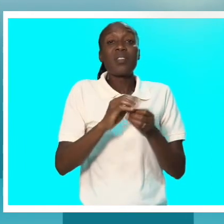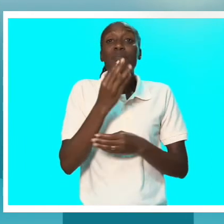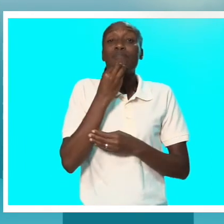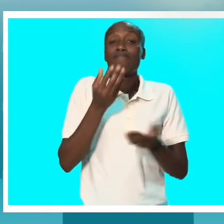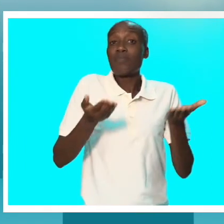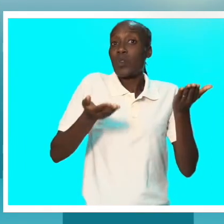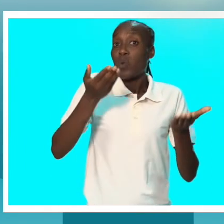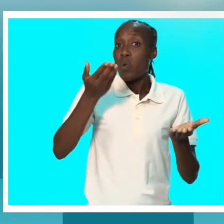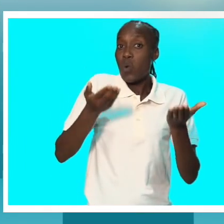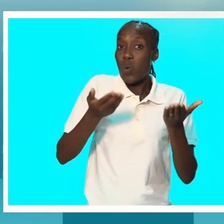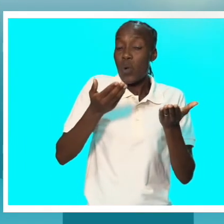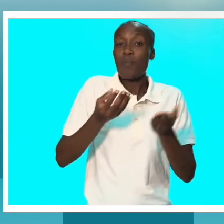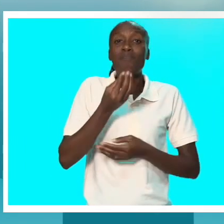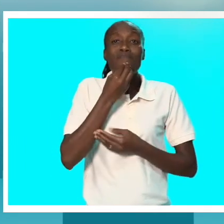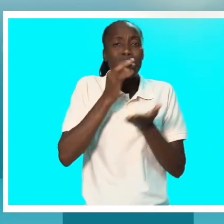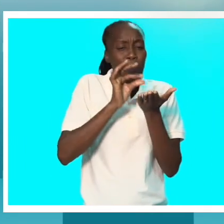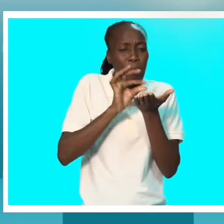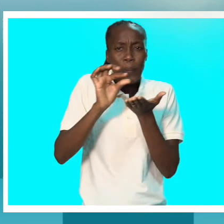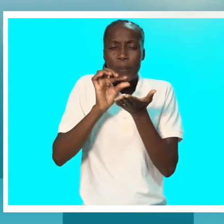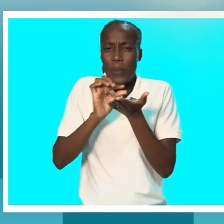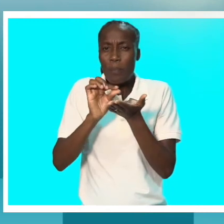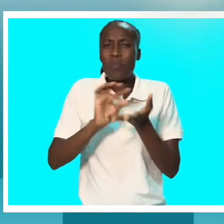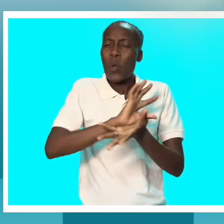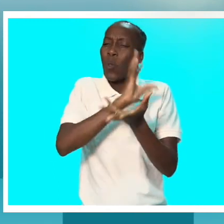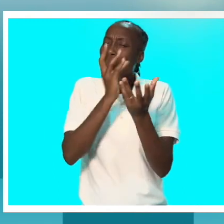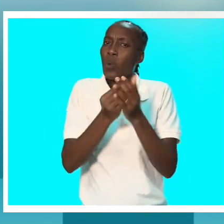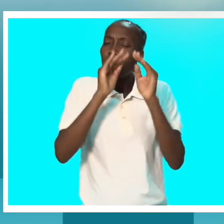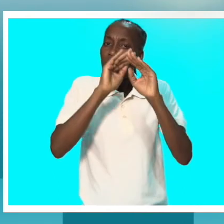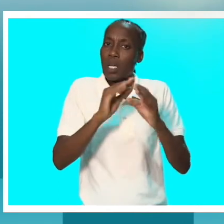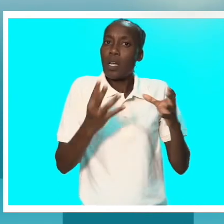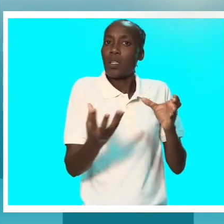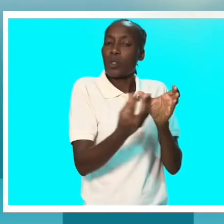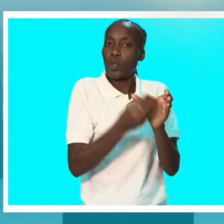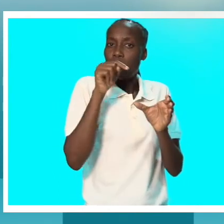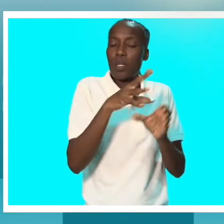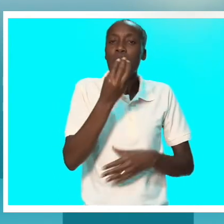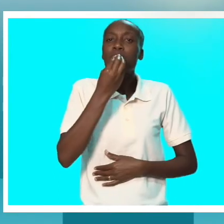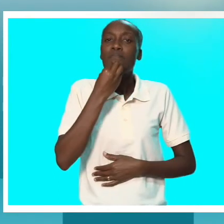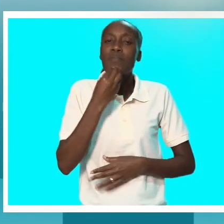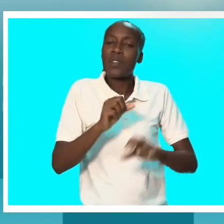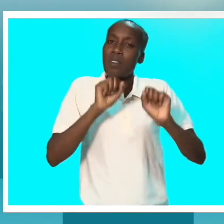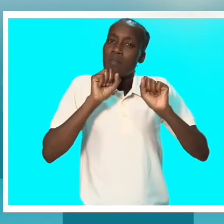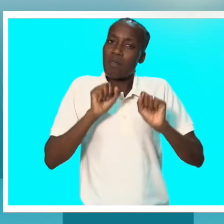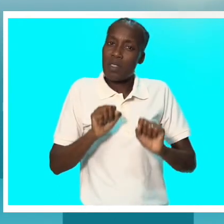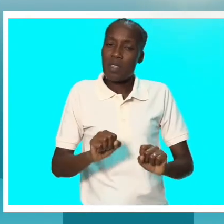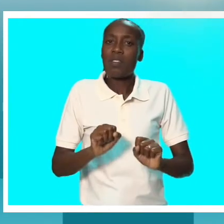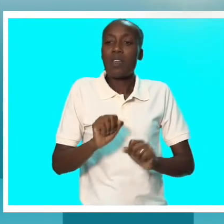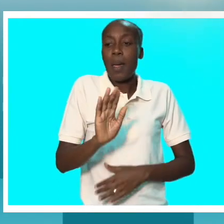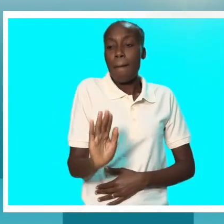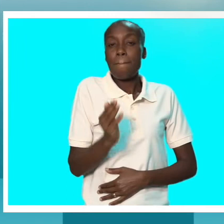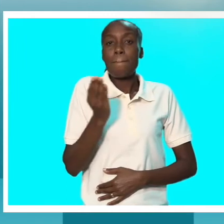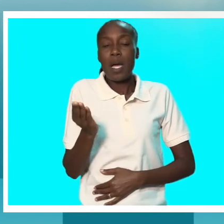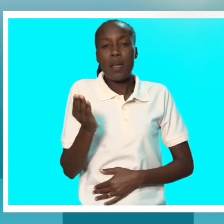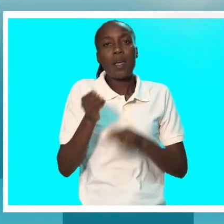equilibrada em quantidades e quantidades que incluem todos os nutrientes, essa é a dieta ou que devia ser